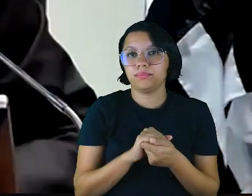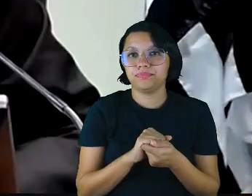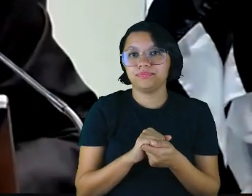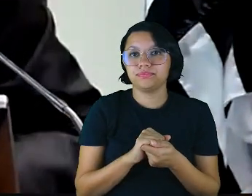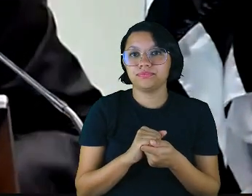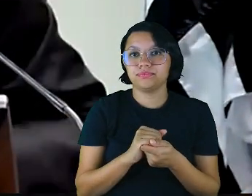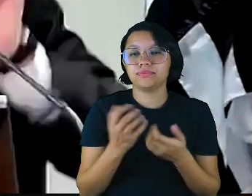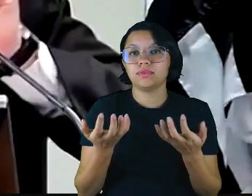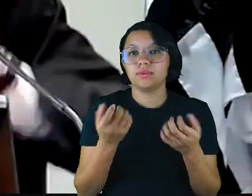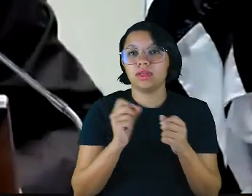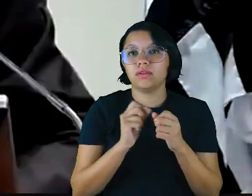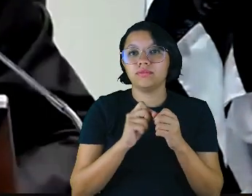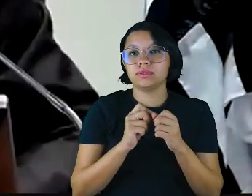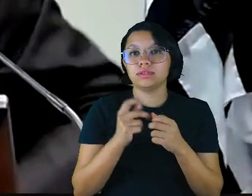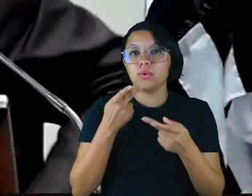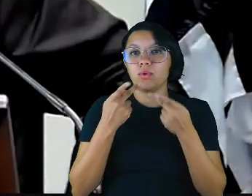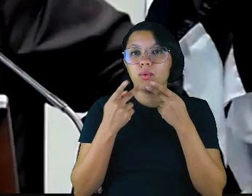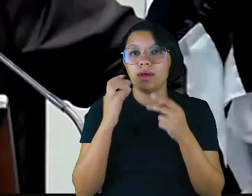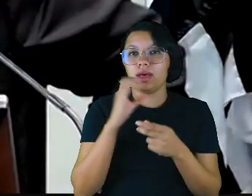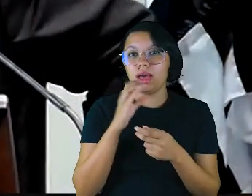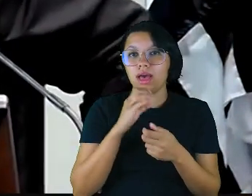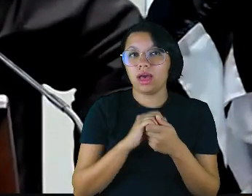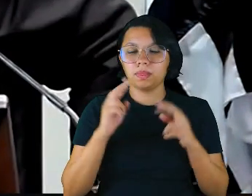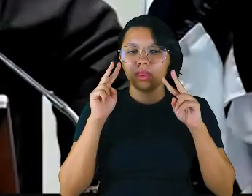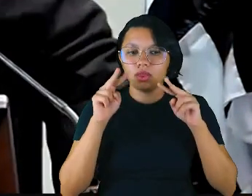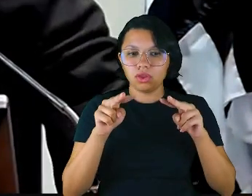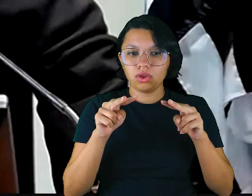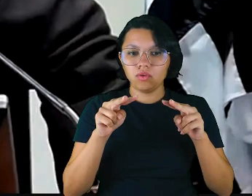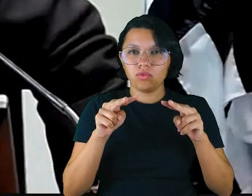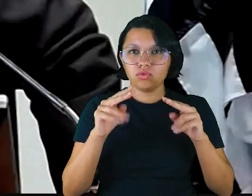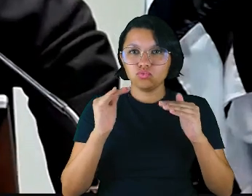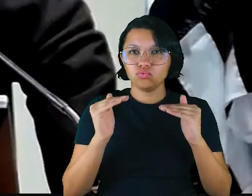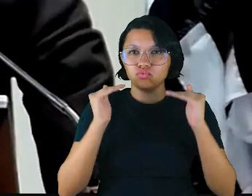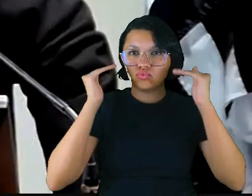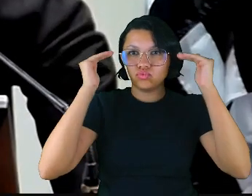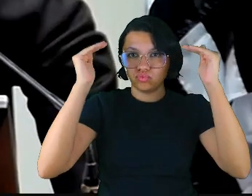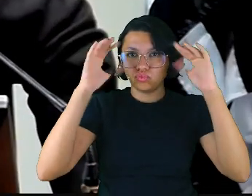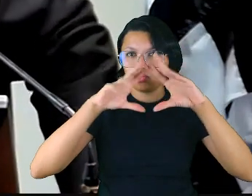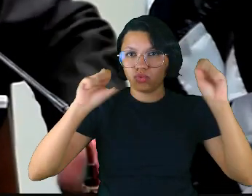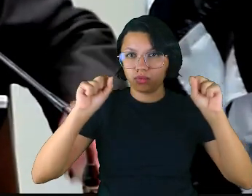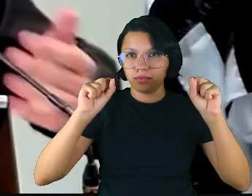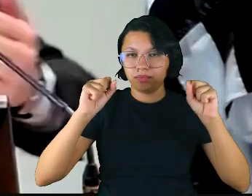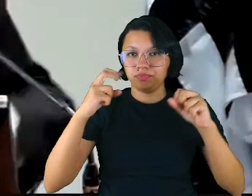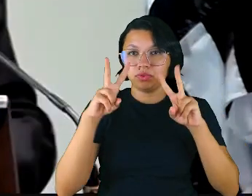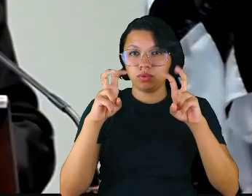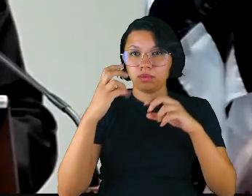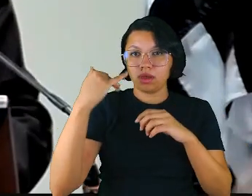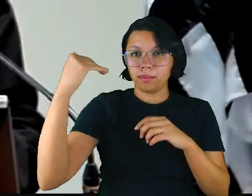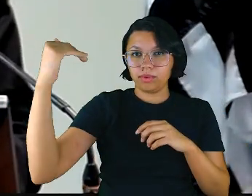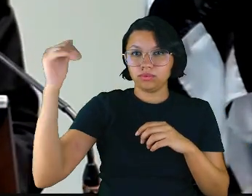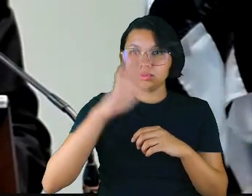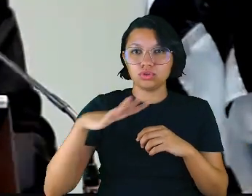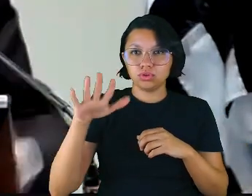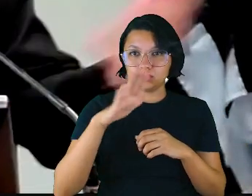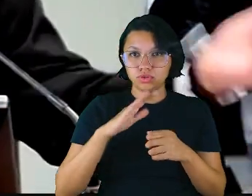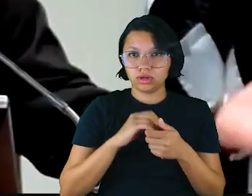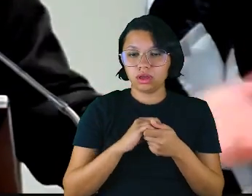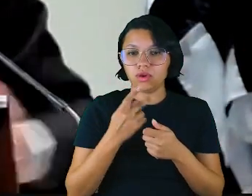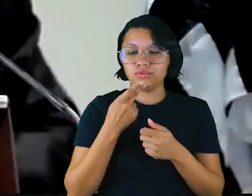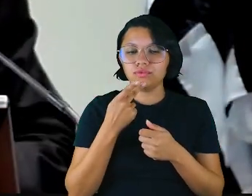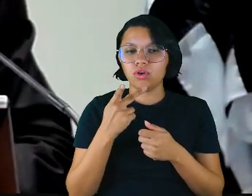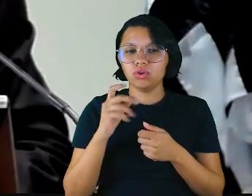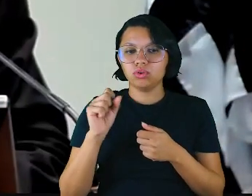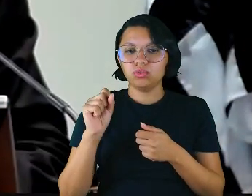Bom, queria fazer um comentário rápido, Nilson, assim, pelo menos do ponto de vista do Supremo, no tema de repercussão geral do Supremo,